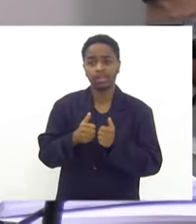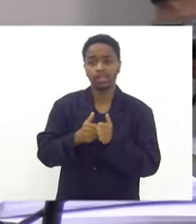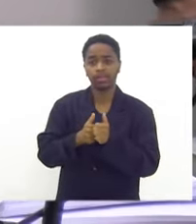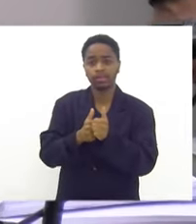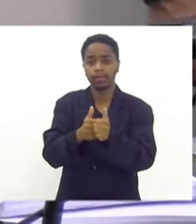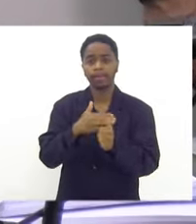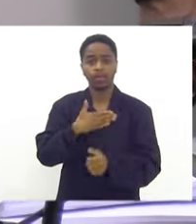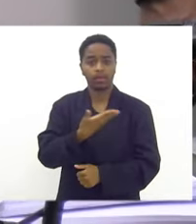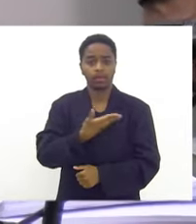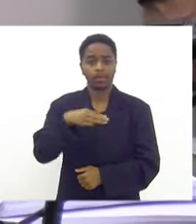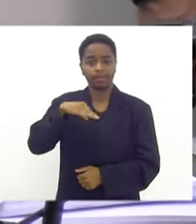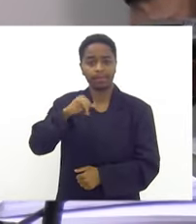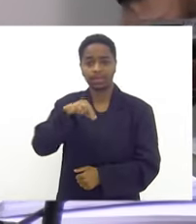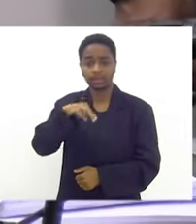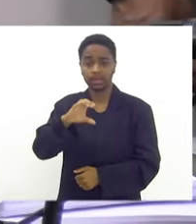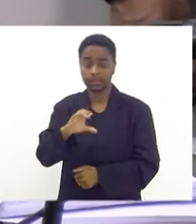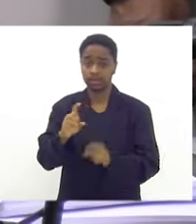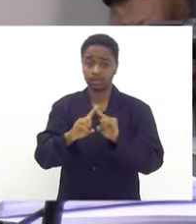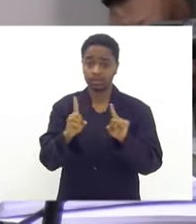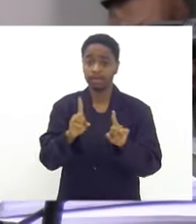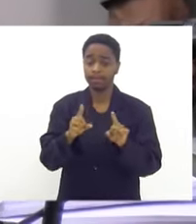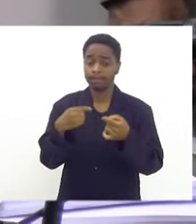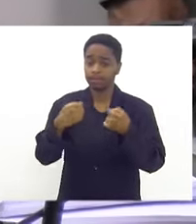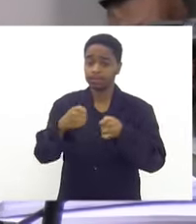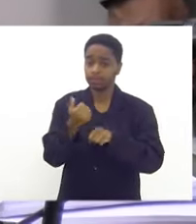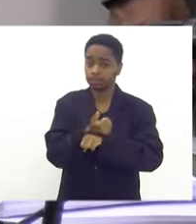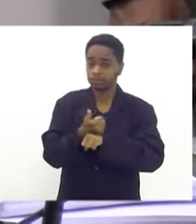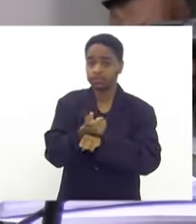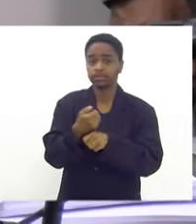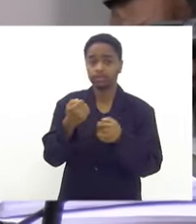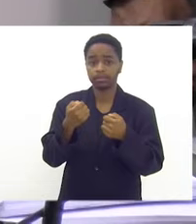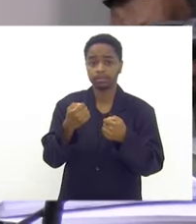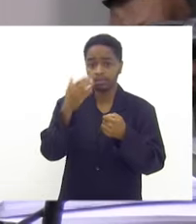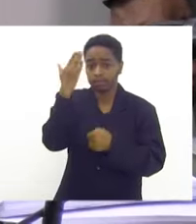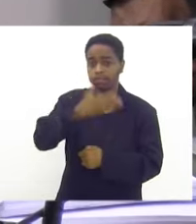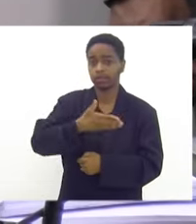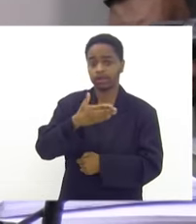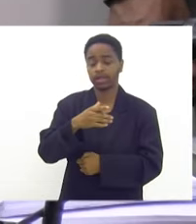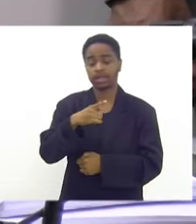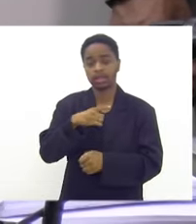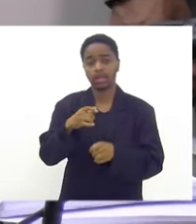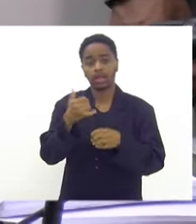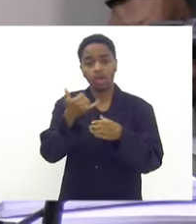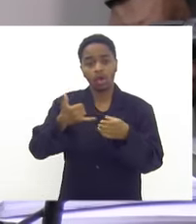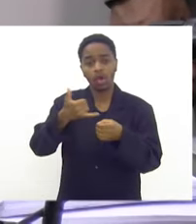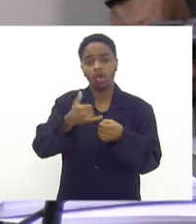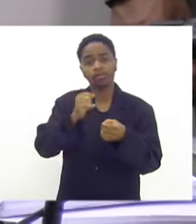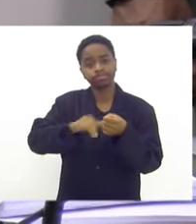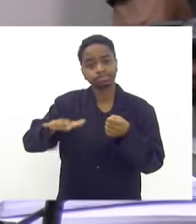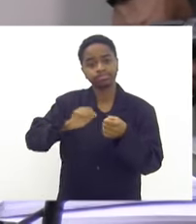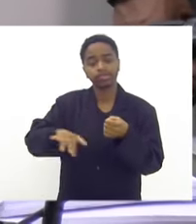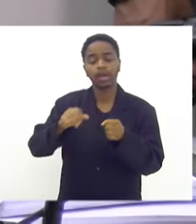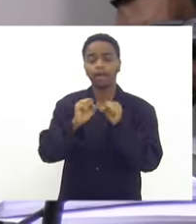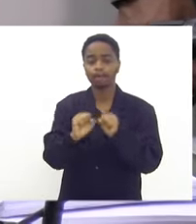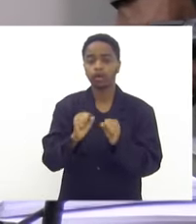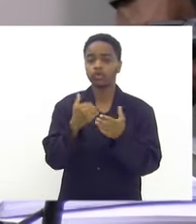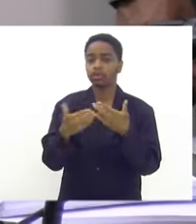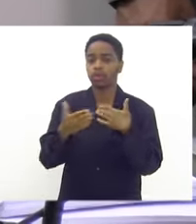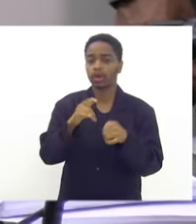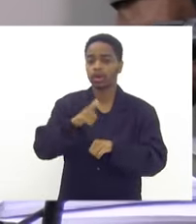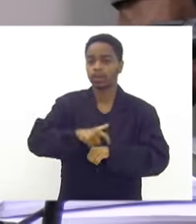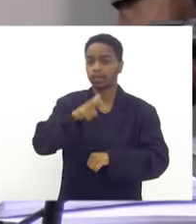perito que vinha testar que tá vazando óleo que tá e eh largando graxa que pode a qualquer momento